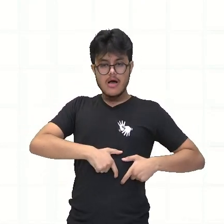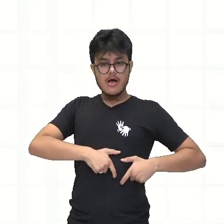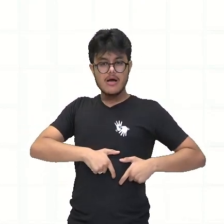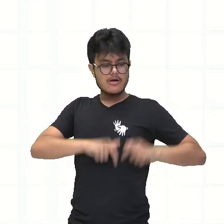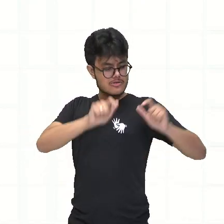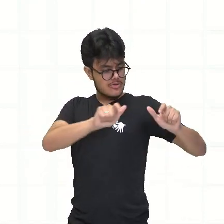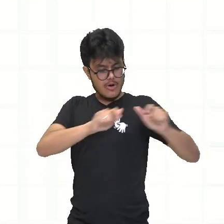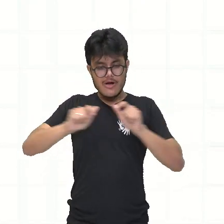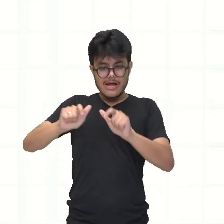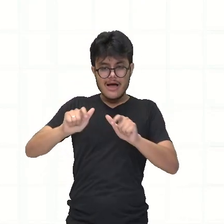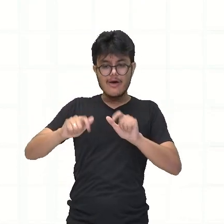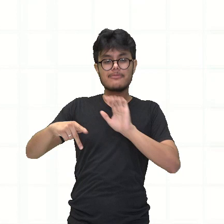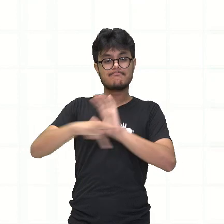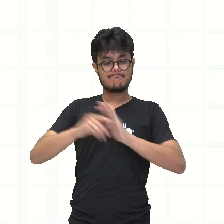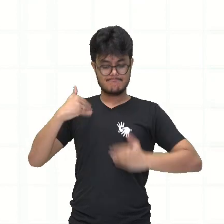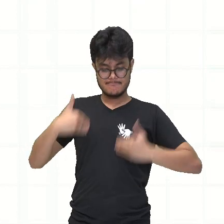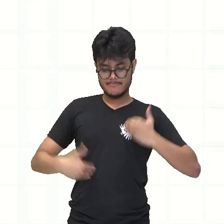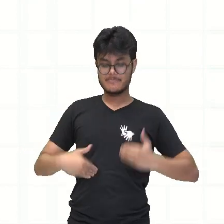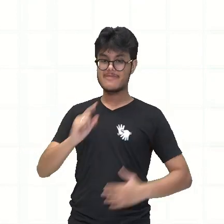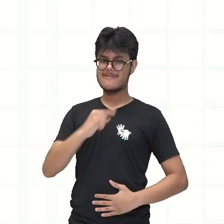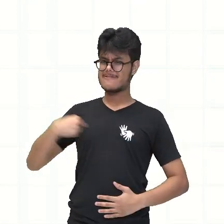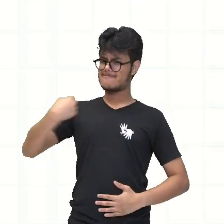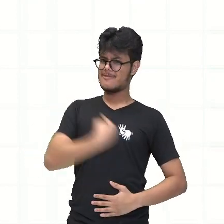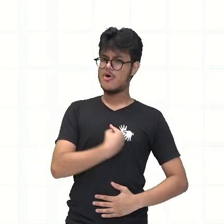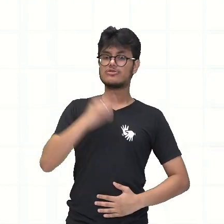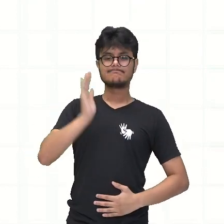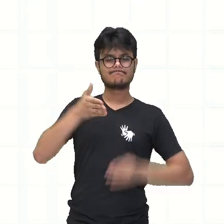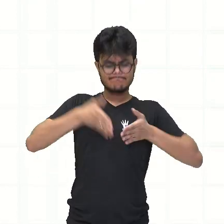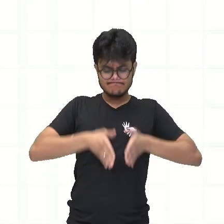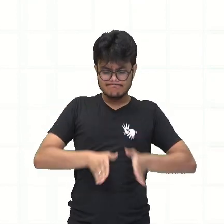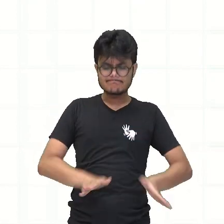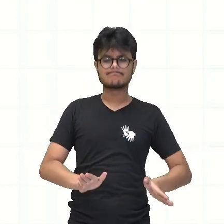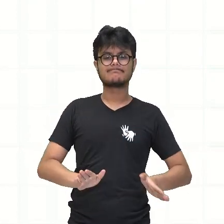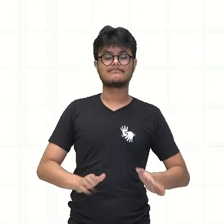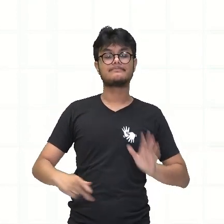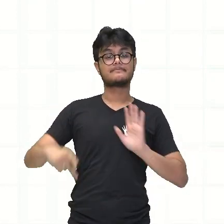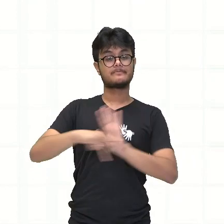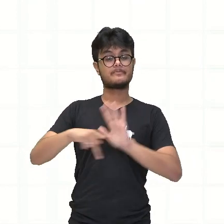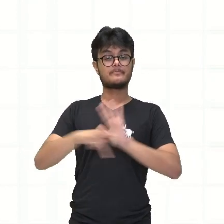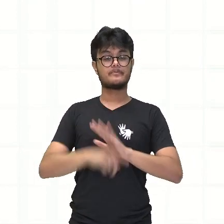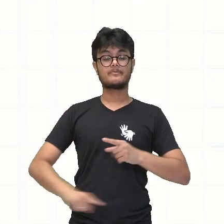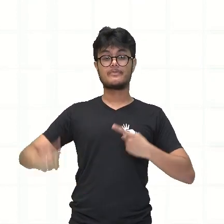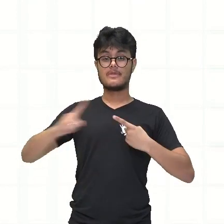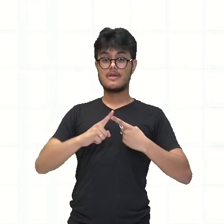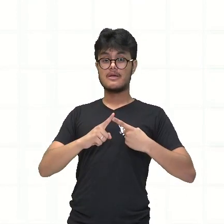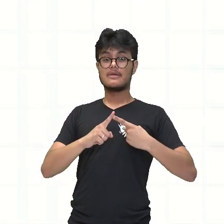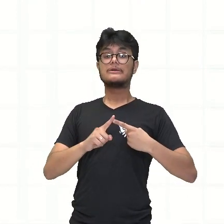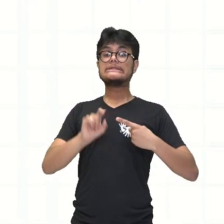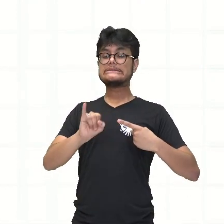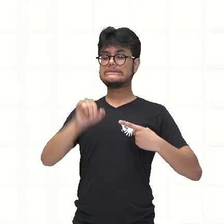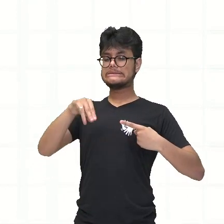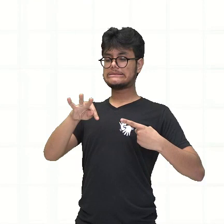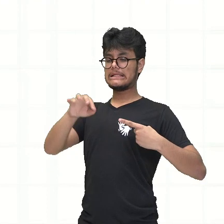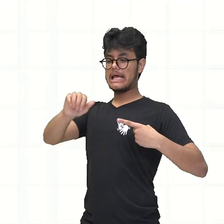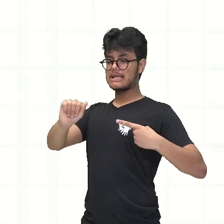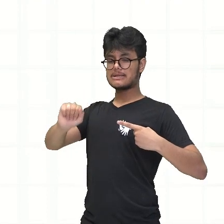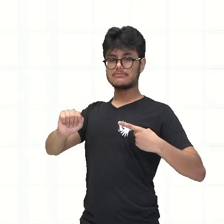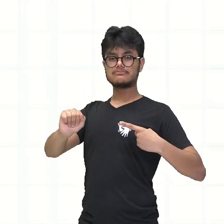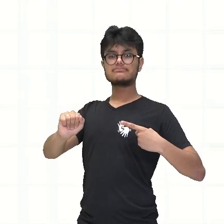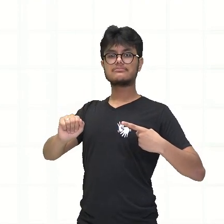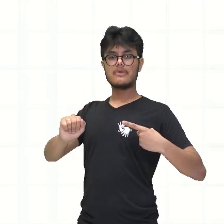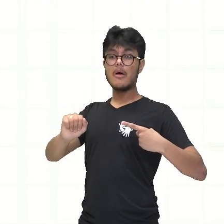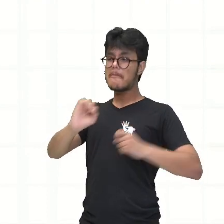nós já nascemos com elas, que é chamado de imunidade inata. Essa imunidade inata, nós vemos aí, ó,